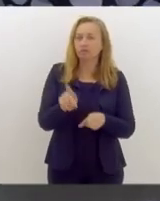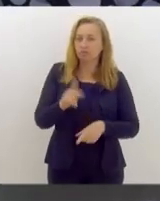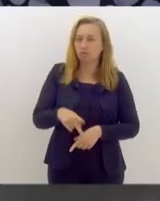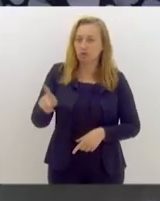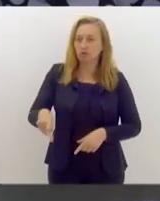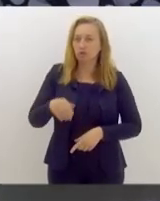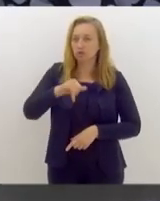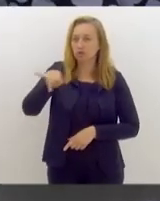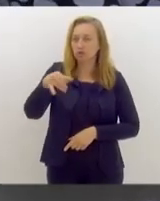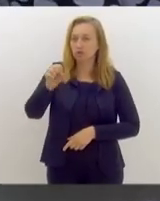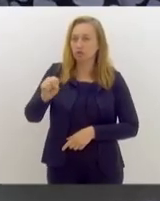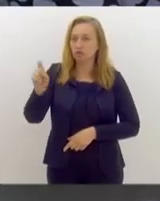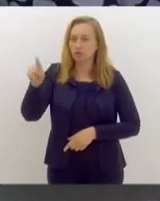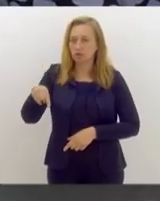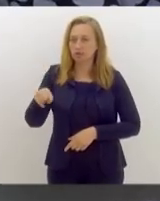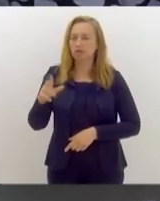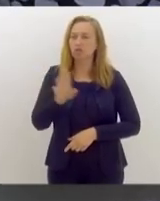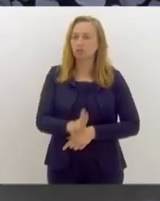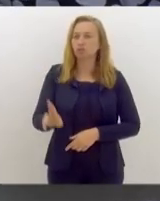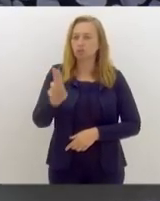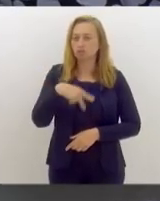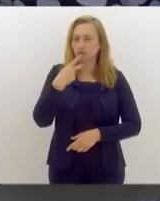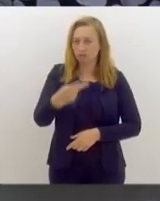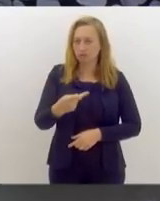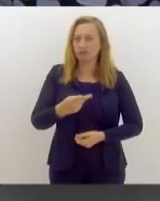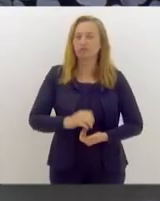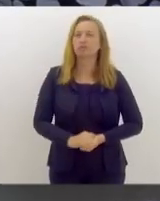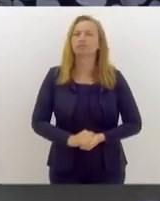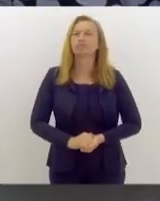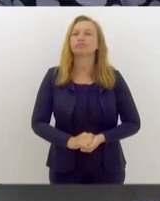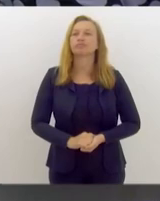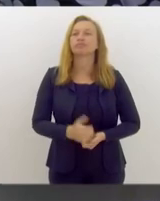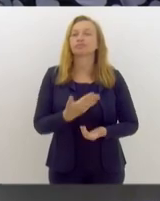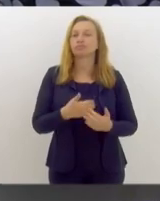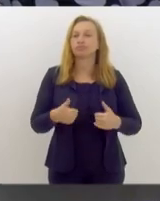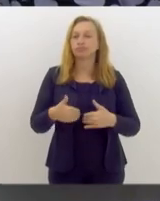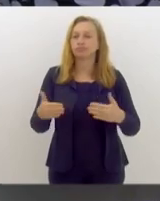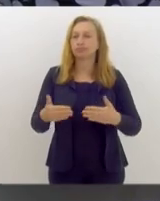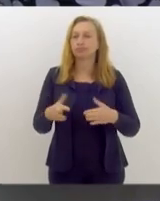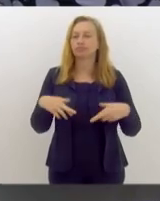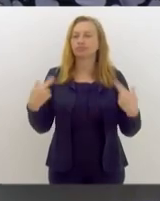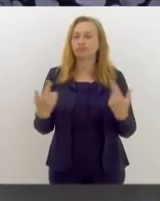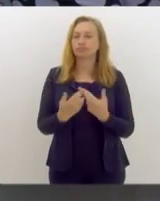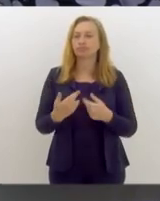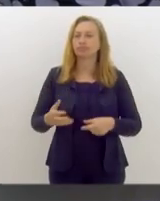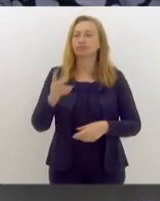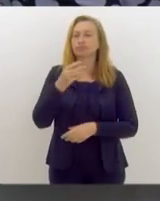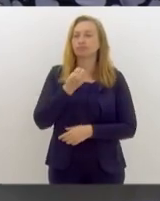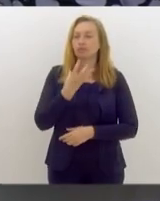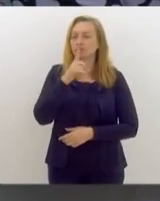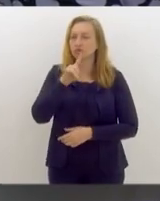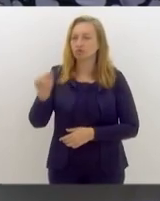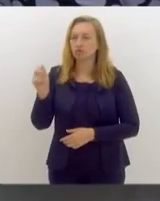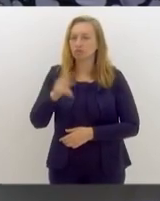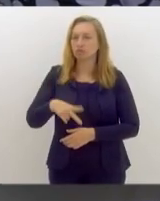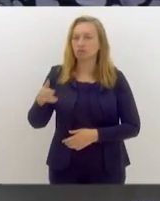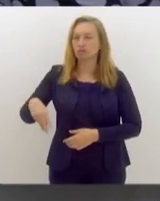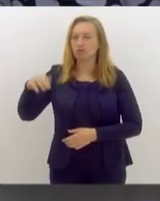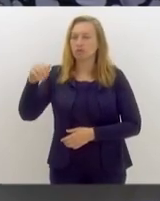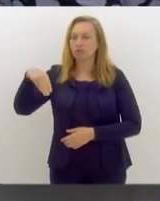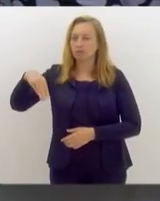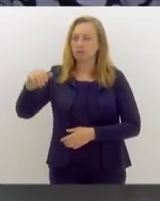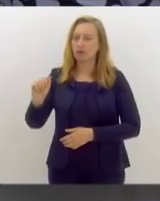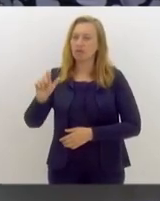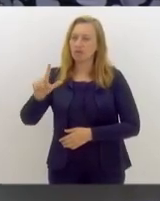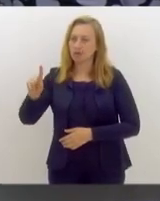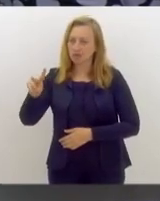Madureira a fazerem uso da palavra nesse nosso início de audiência pública. Bom dia, professora Malvina, a palavra é sua.